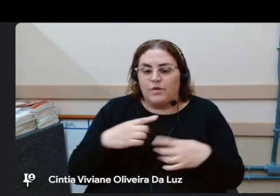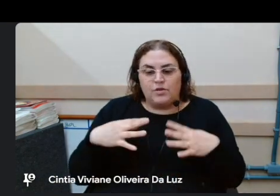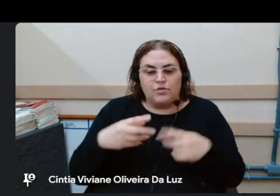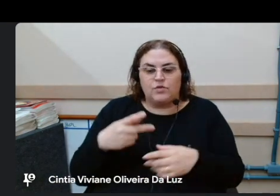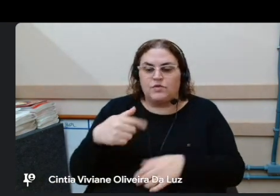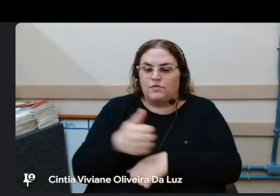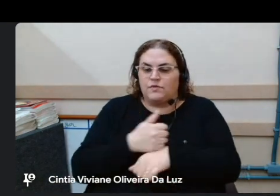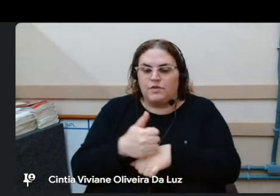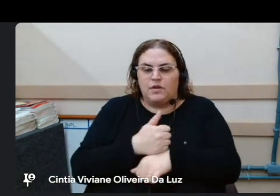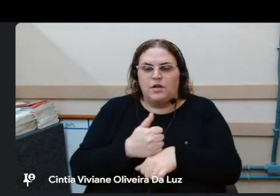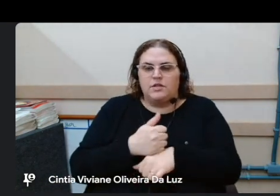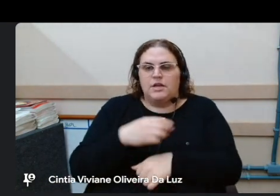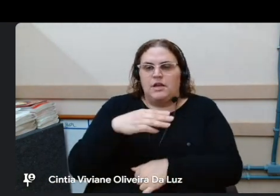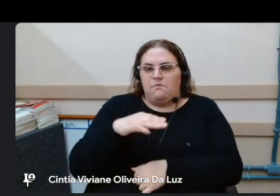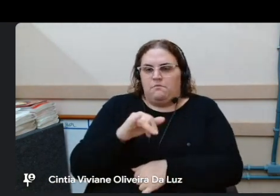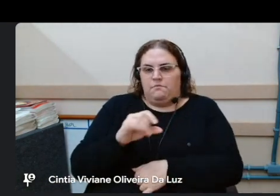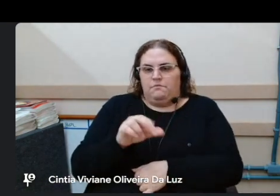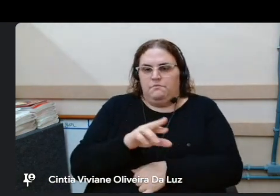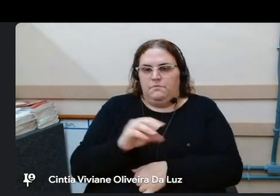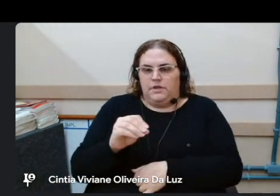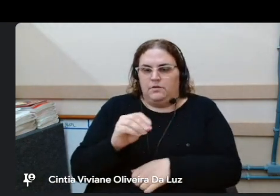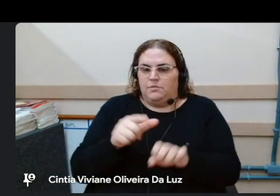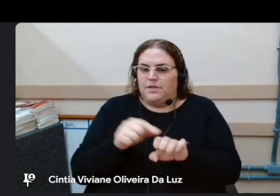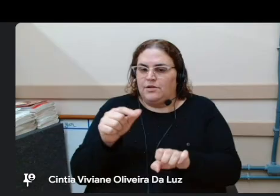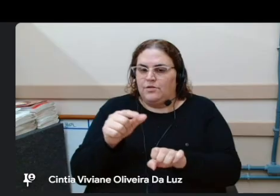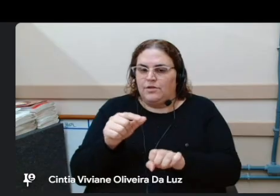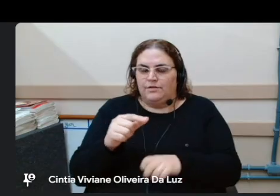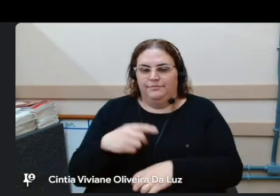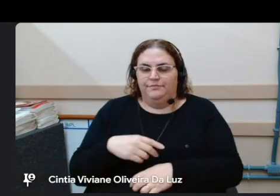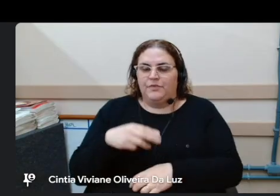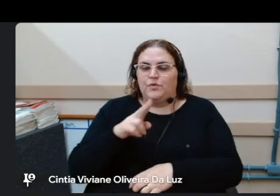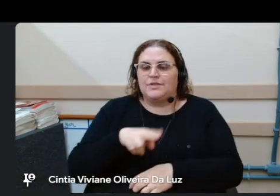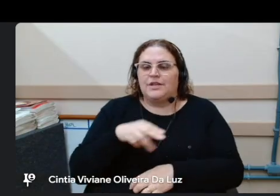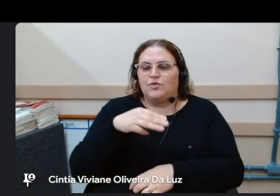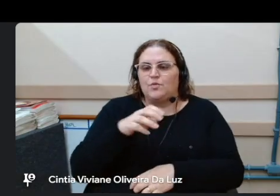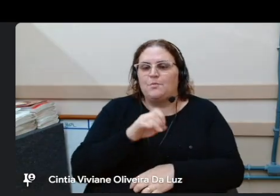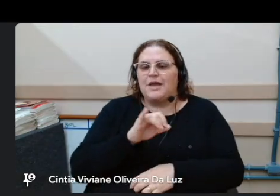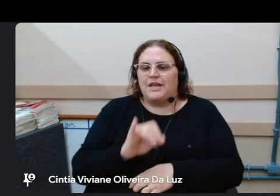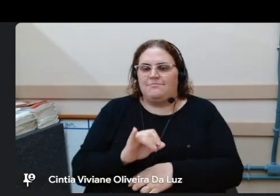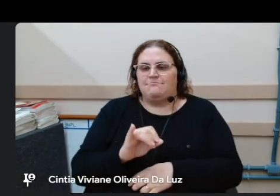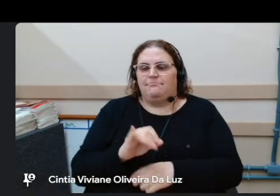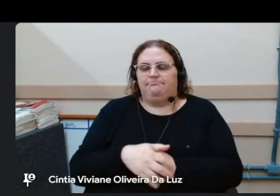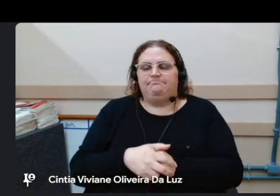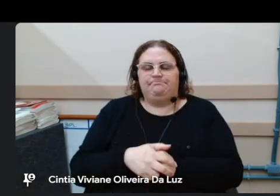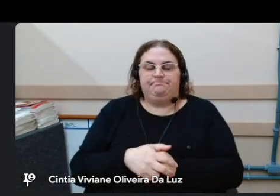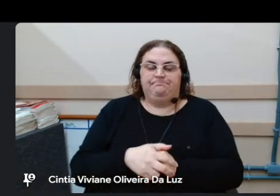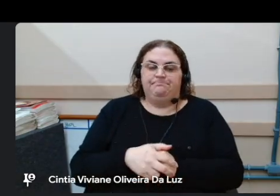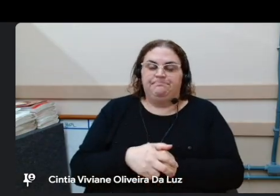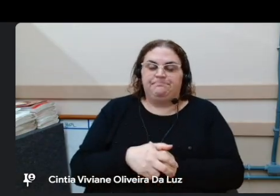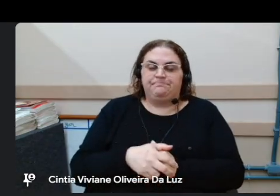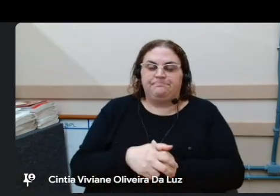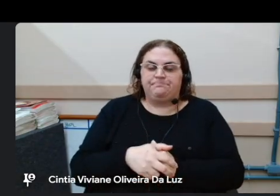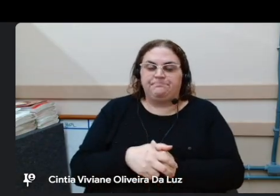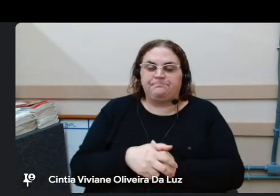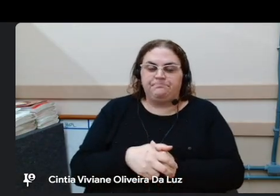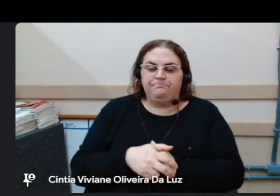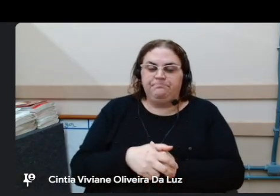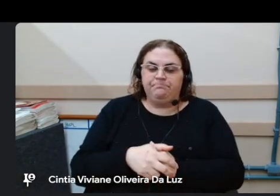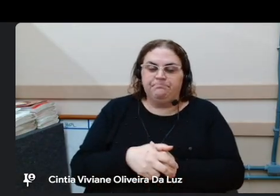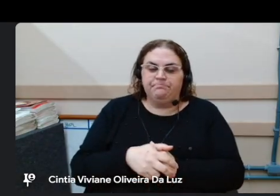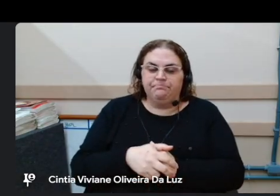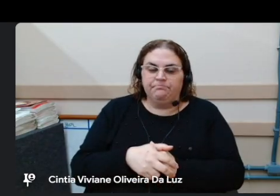obrigatoriedade de transformar todos os profissionais e microempreendedores individuais através da MEI né